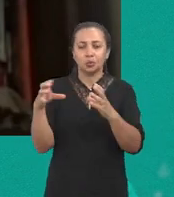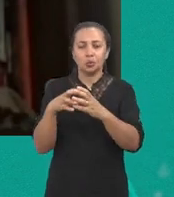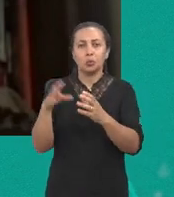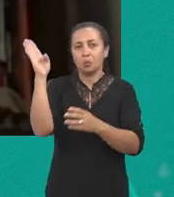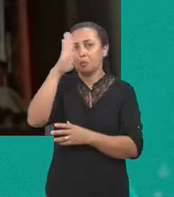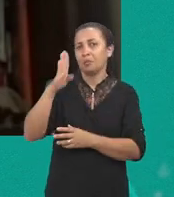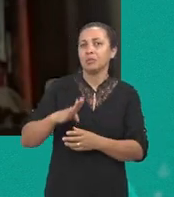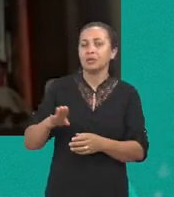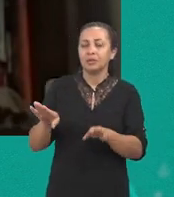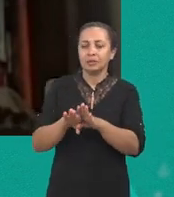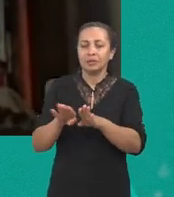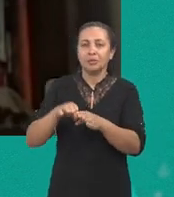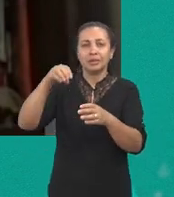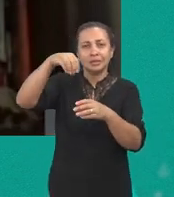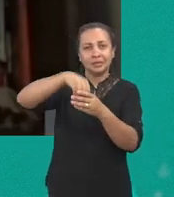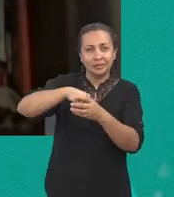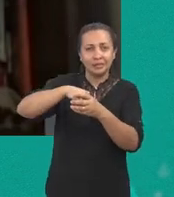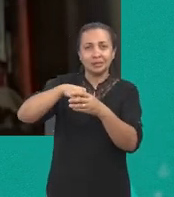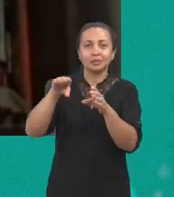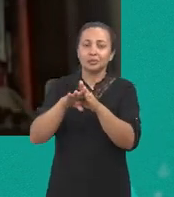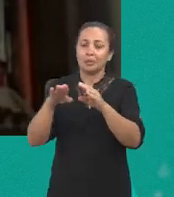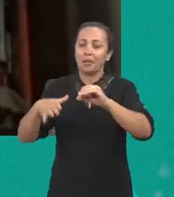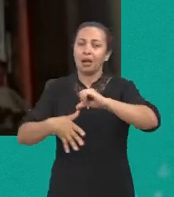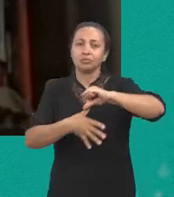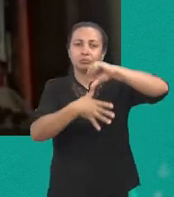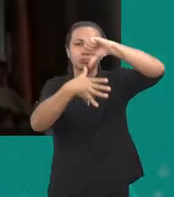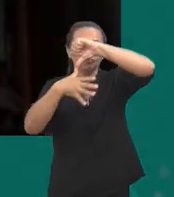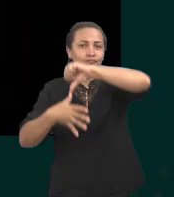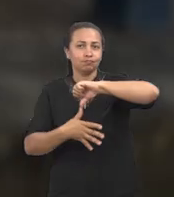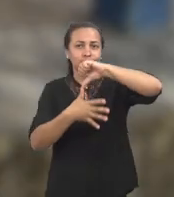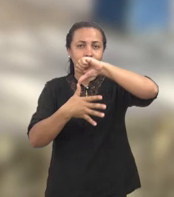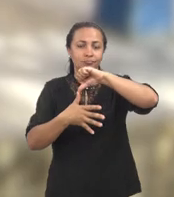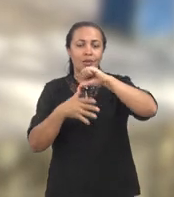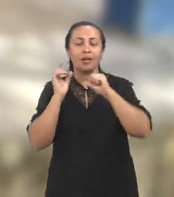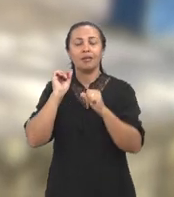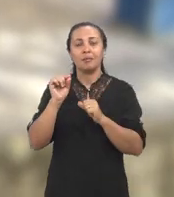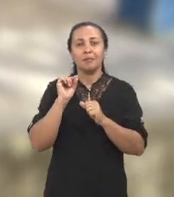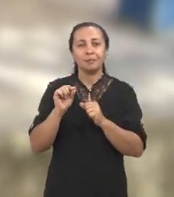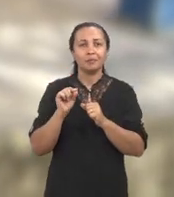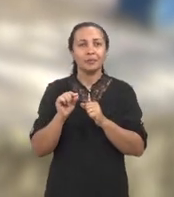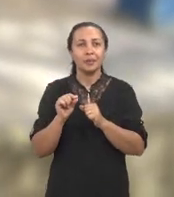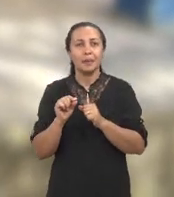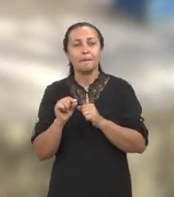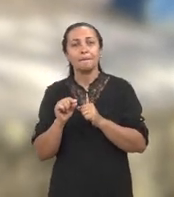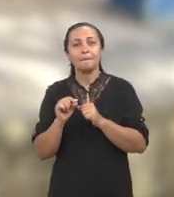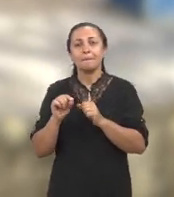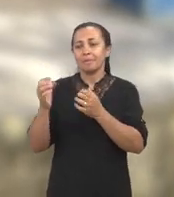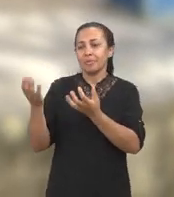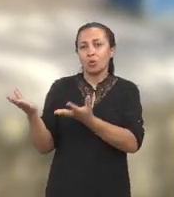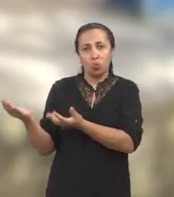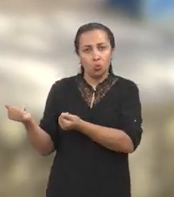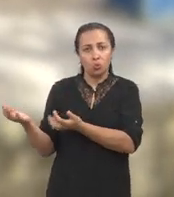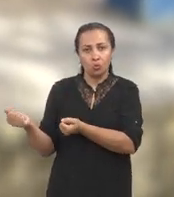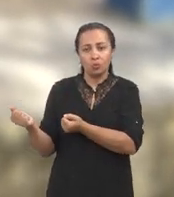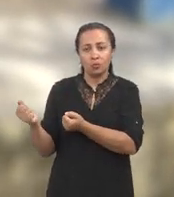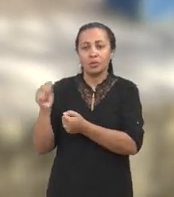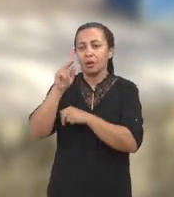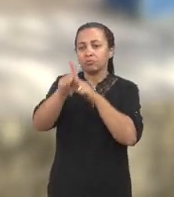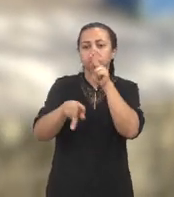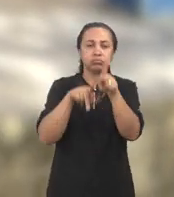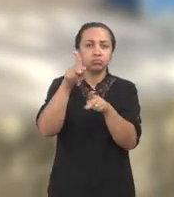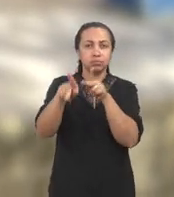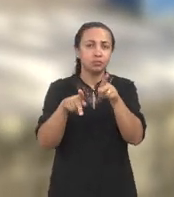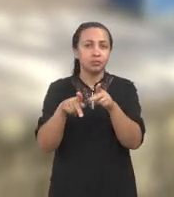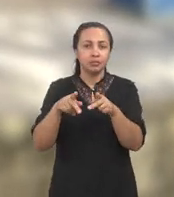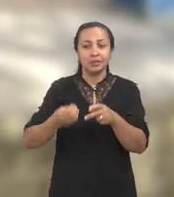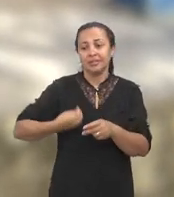conjuntura brasileira mas também dentro da conjuntura latino-americana é o fato de que os jovens ou as